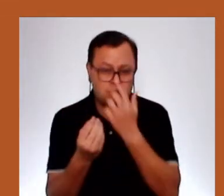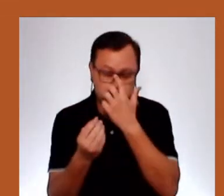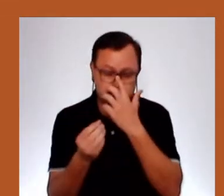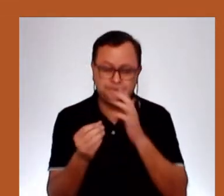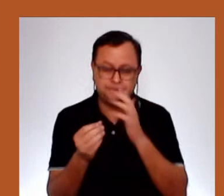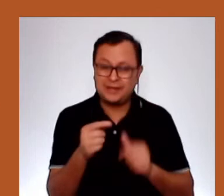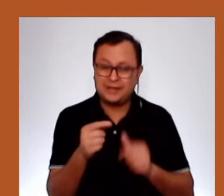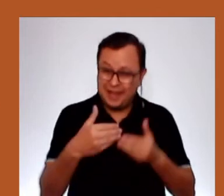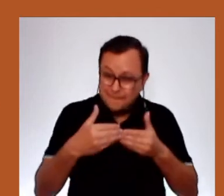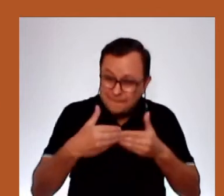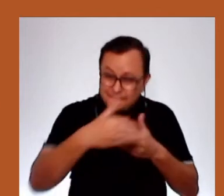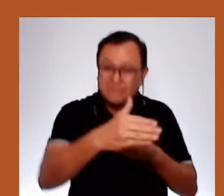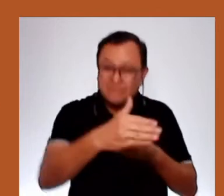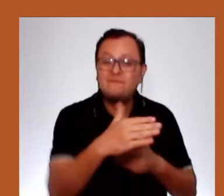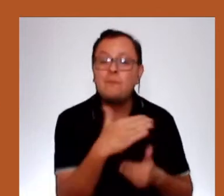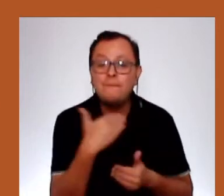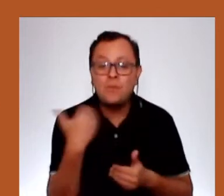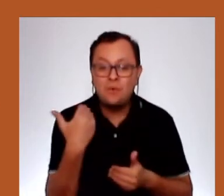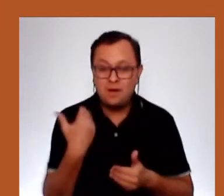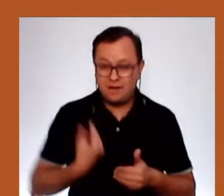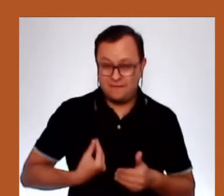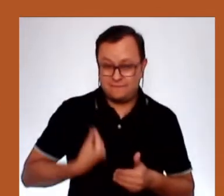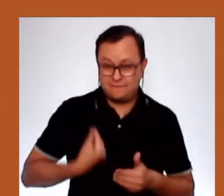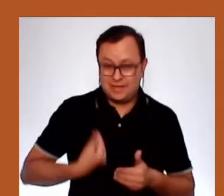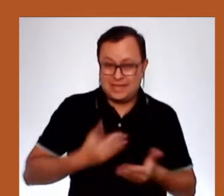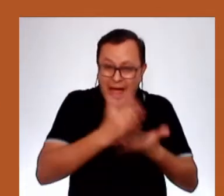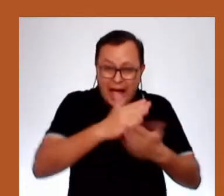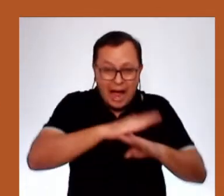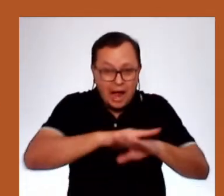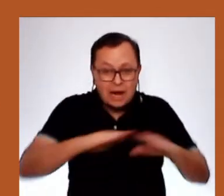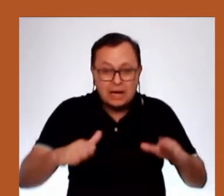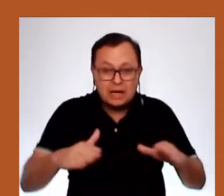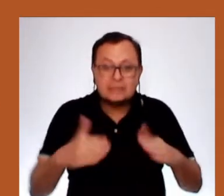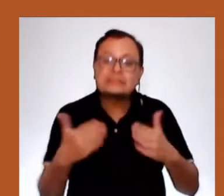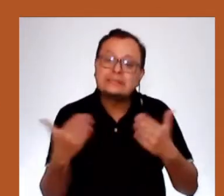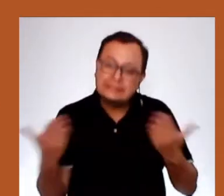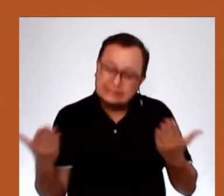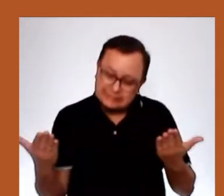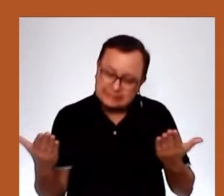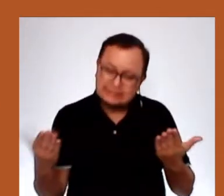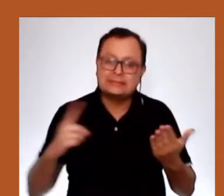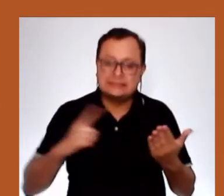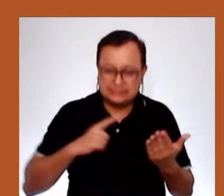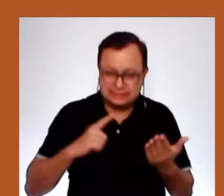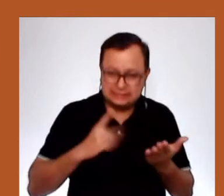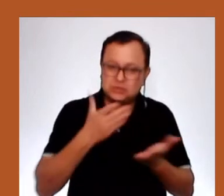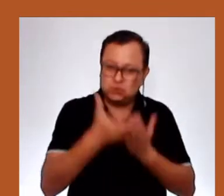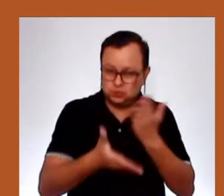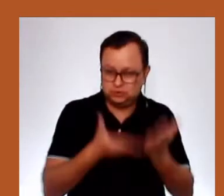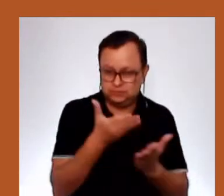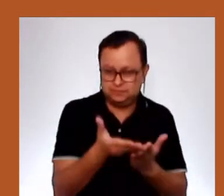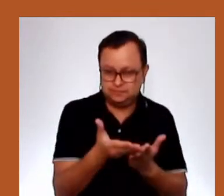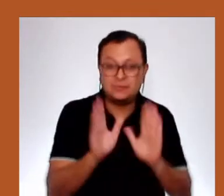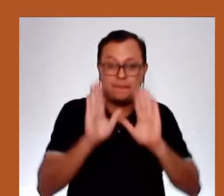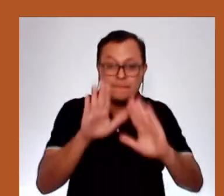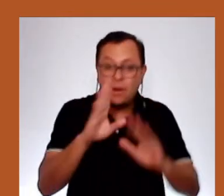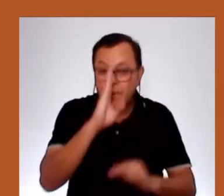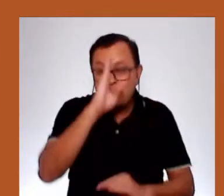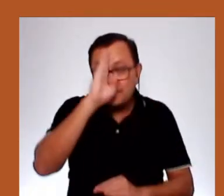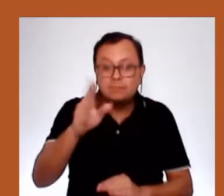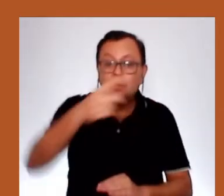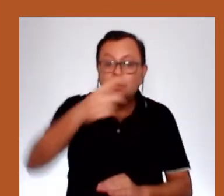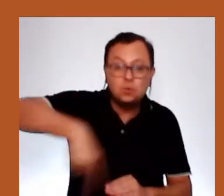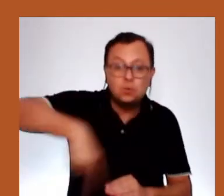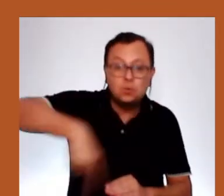dessa vida é a morte, então ela faz parte, mas aquilo que a gente cuida é de